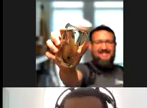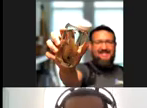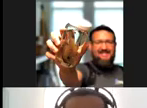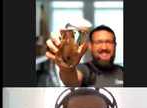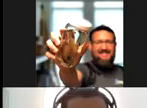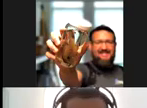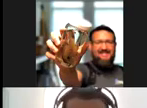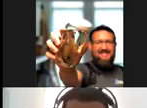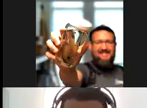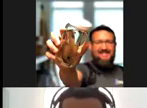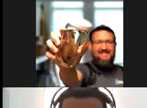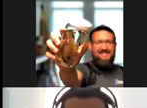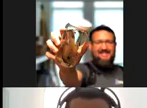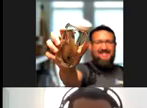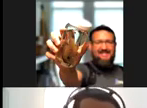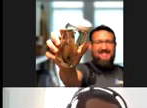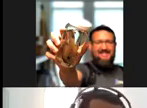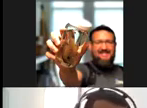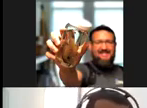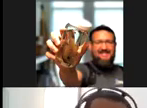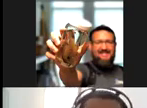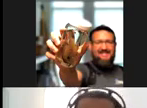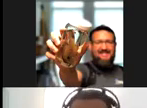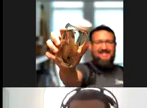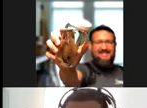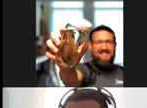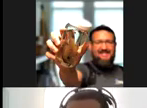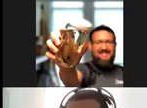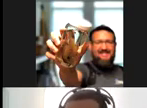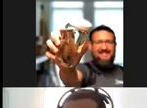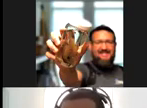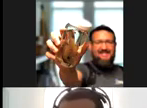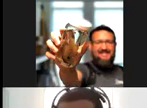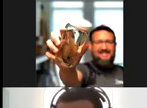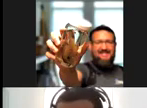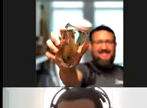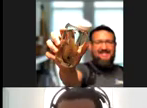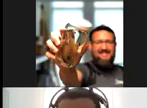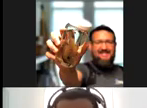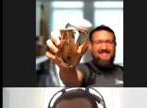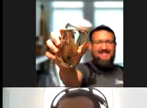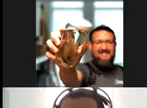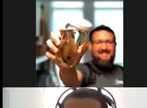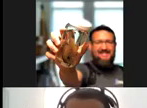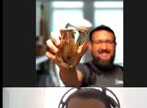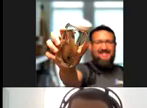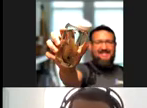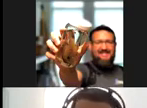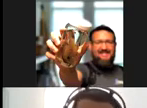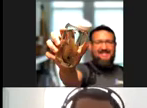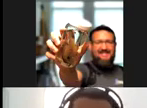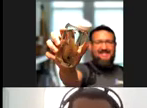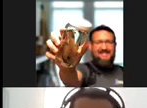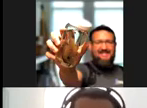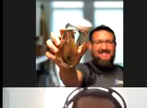funcionar no vácuo. Então é umas coisas assim, sabe? Tem simplificações que elas ajudam a encontrar uma resposta, mas nem sempre